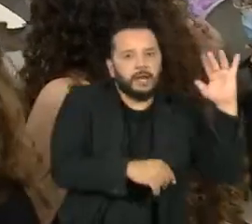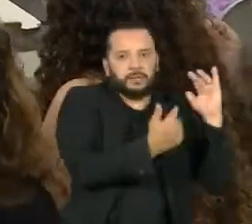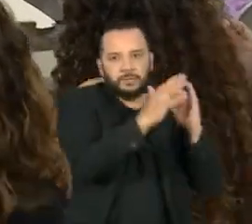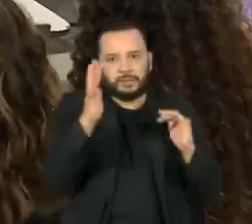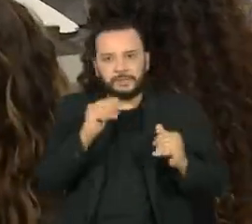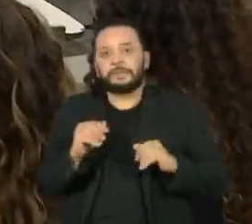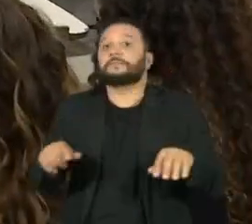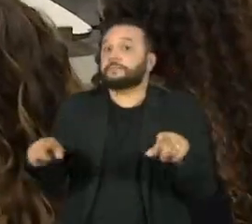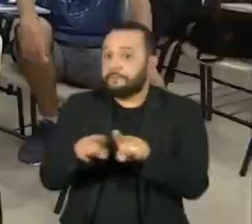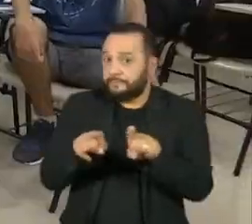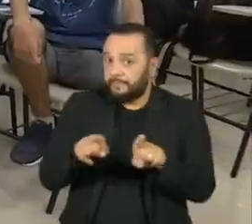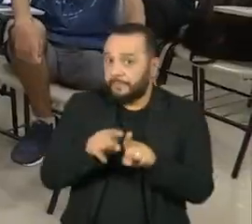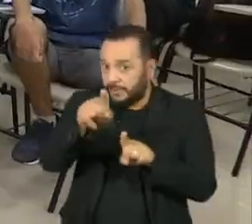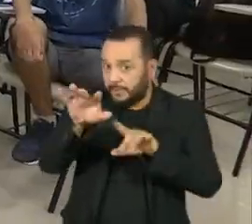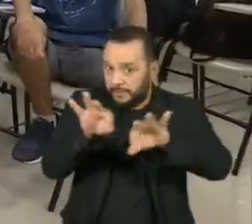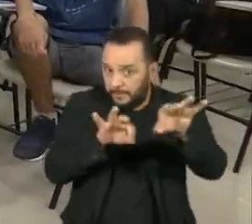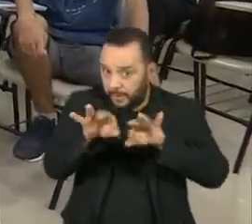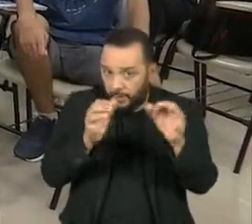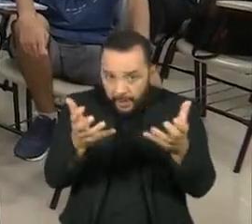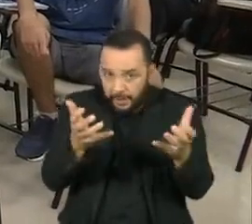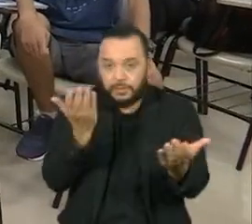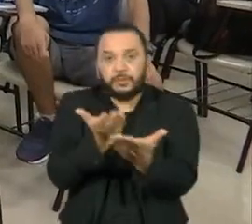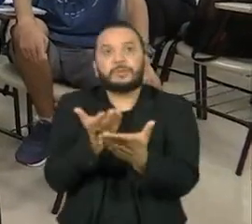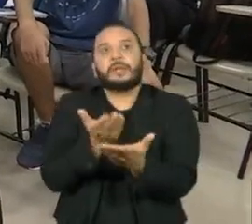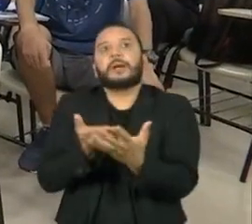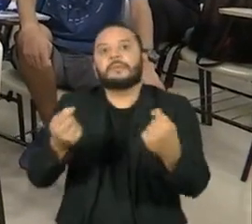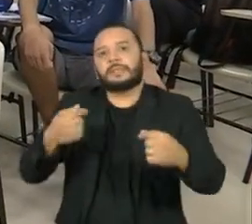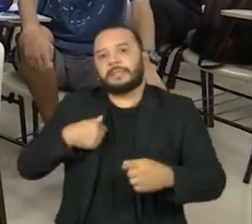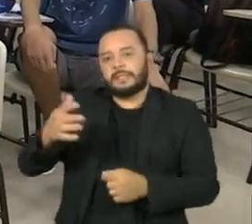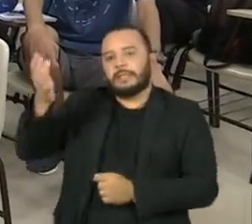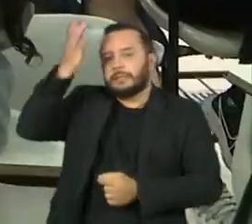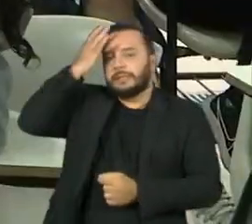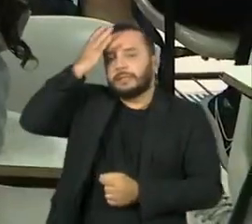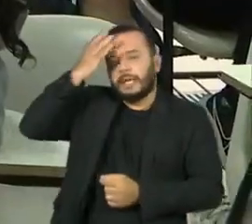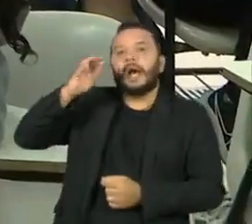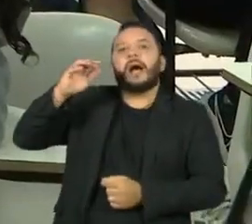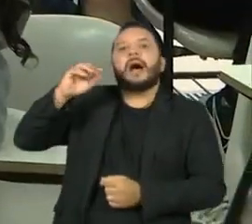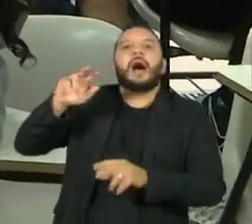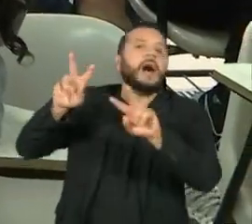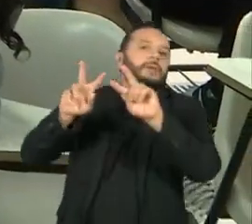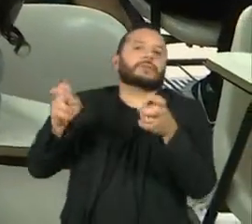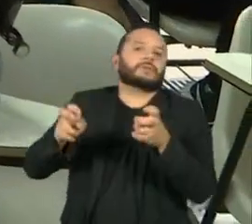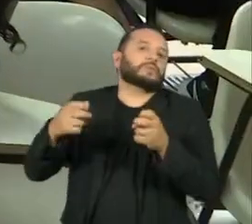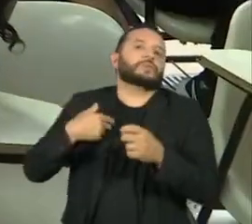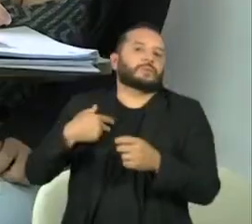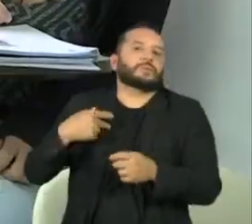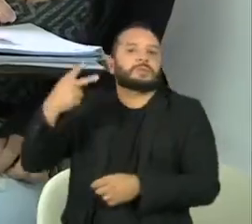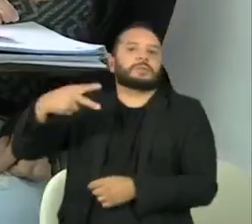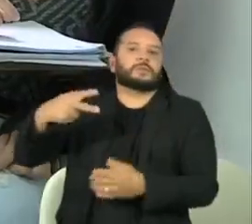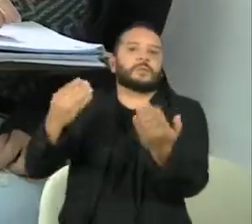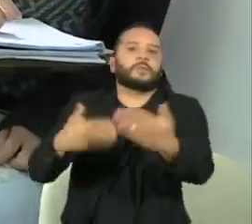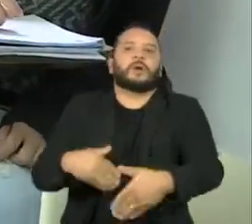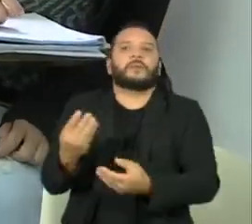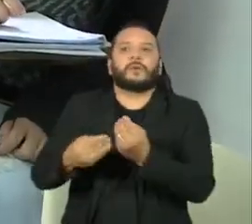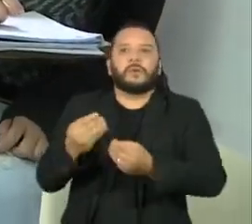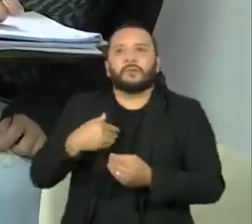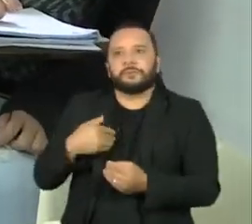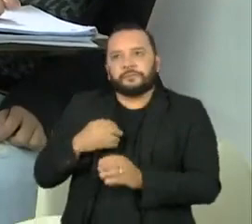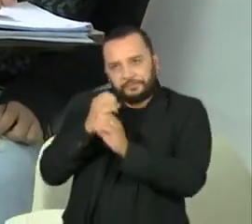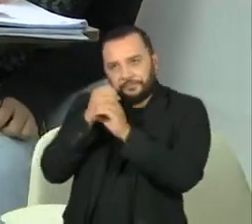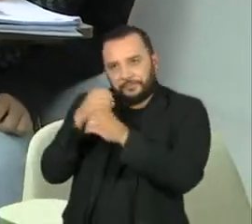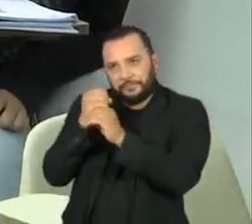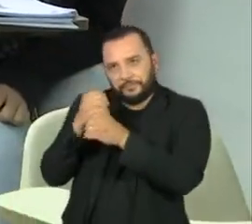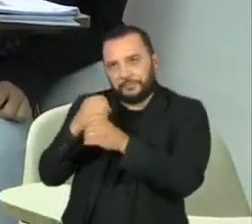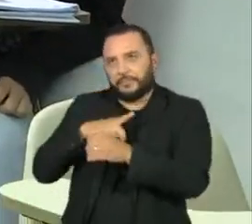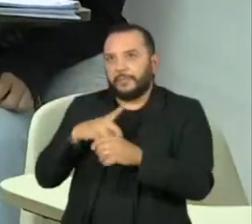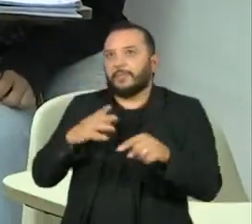ou ainda quer estudar, é bom ter em mente os assuntos que tradicionalmente caem na segunda parte do exame. Em biologia, por exemplo,